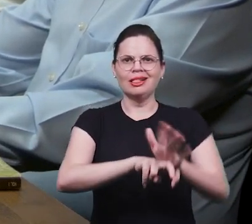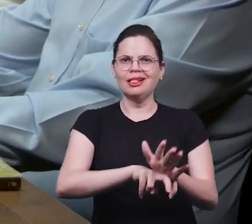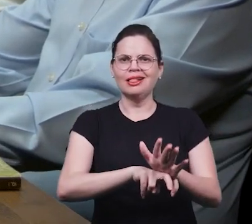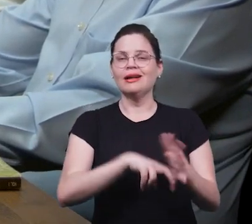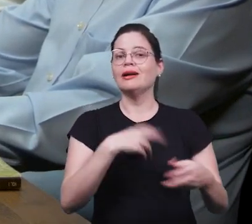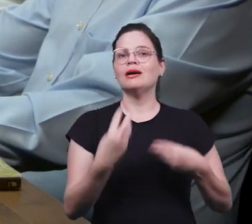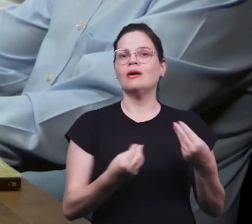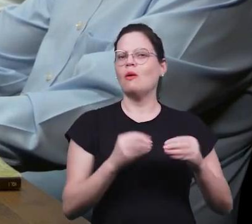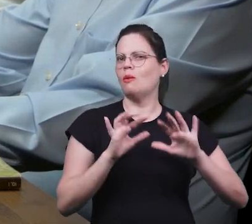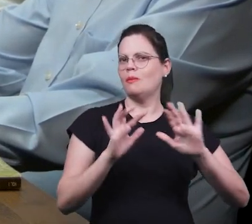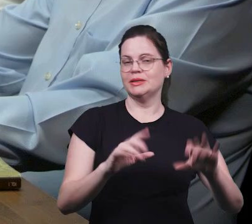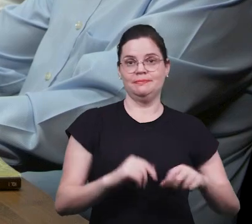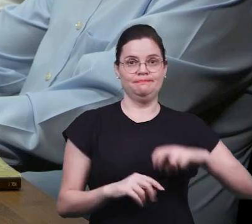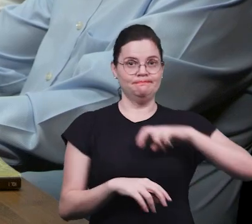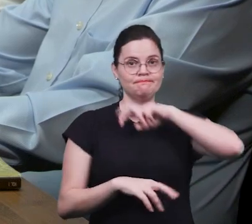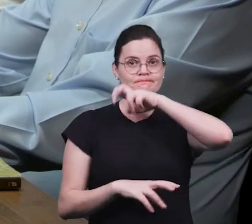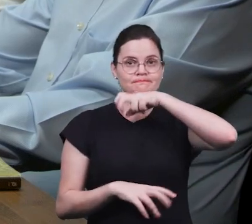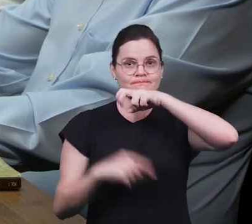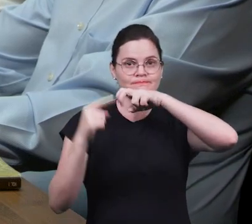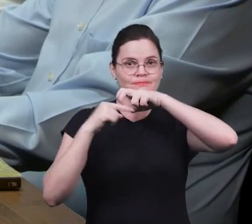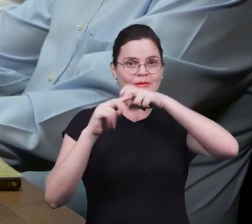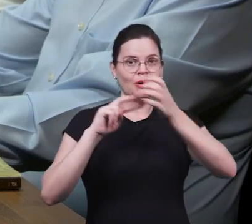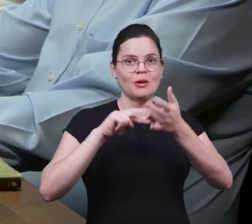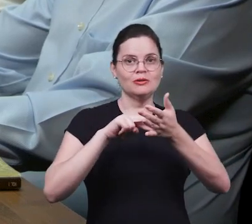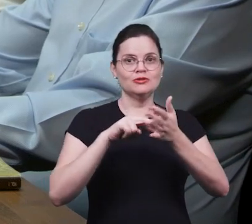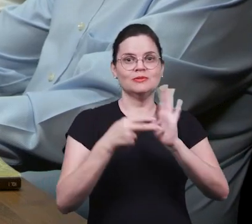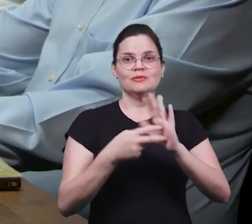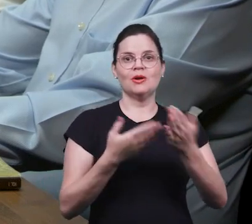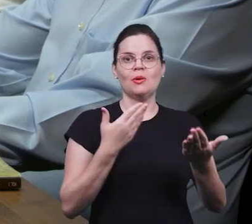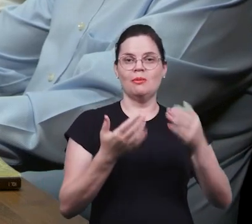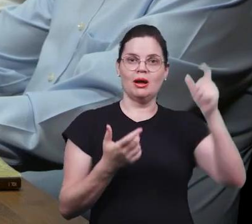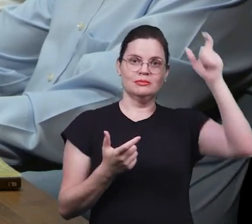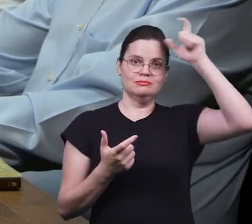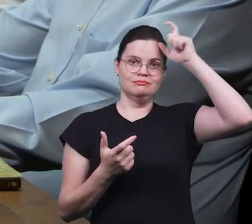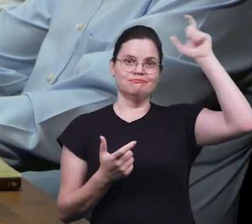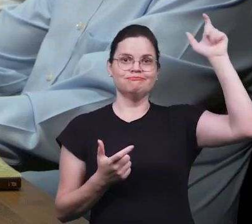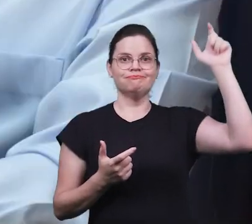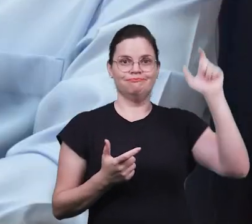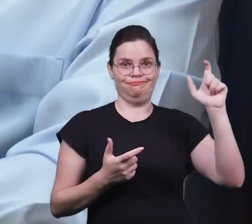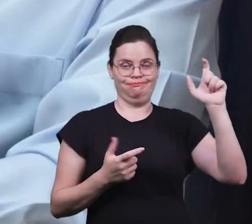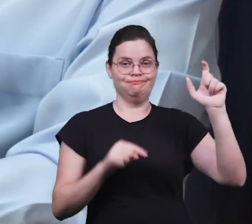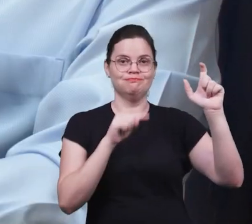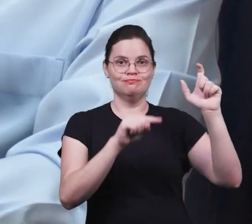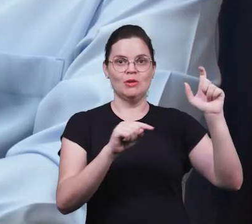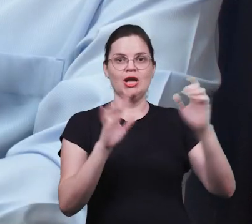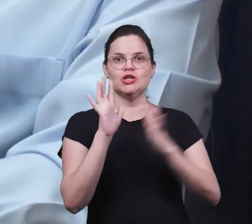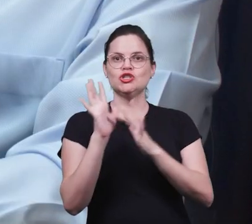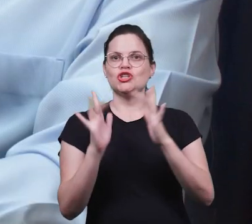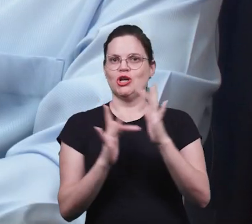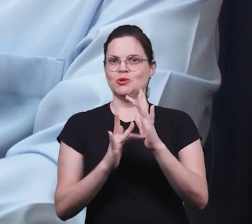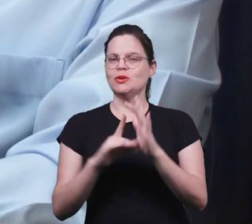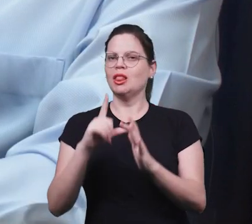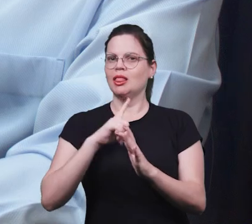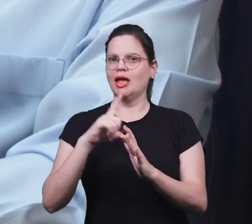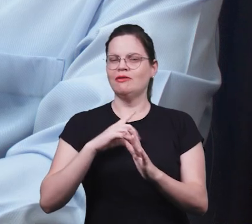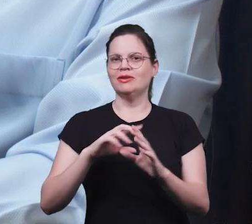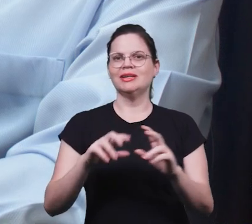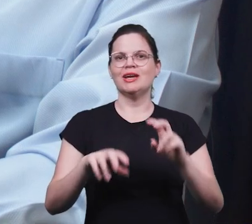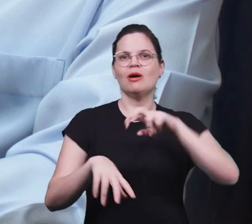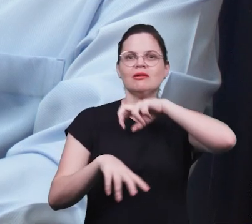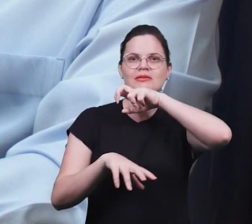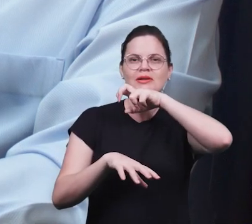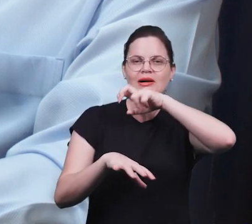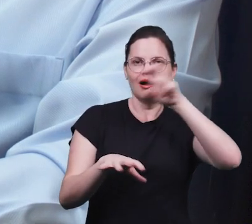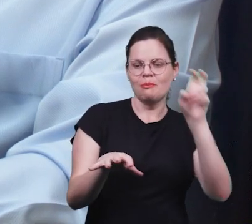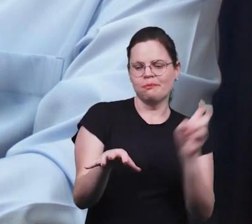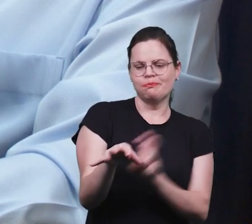Jesus foi ferido na cruz do Calvário e foi ferido no calcanhar. Mas a morte não pôde detê-lo. Glória a Deus.